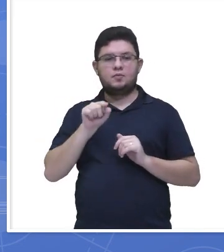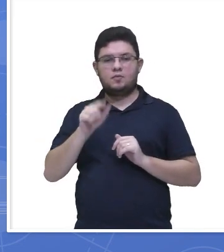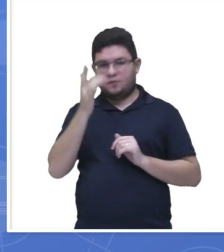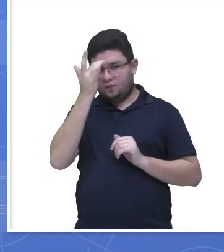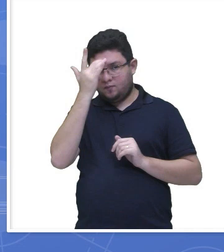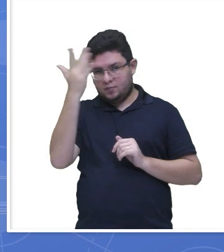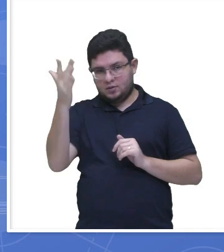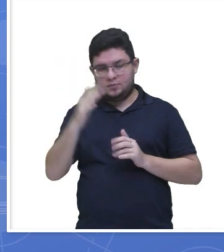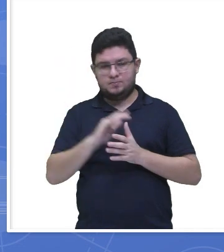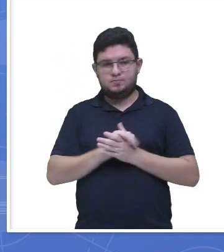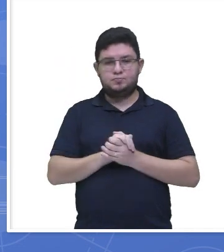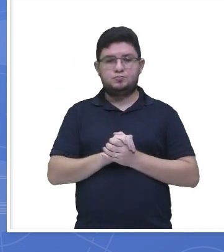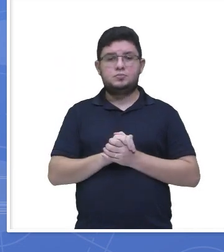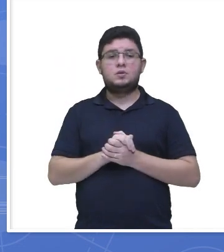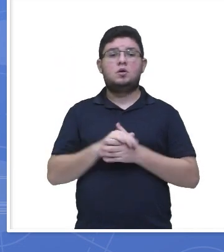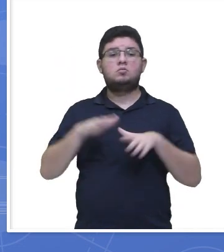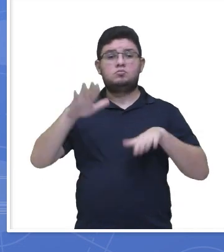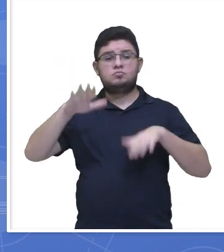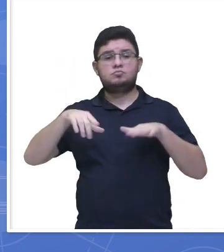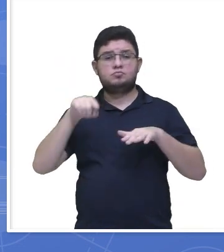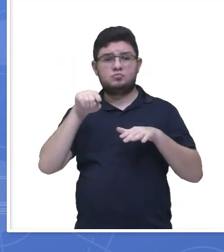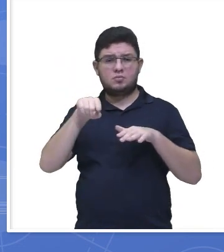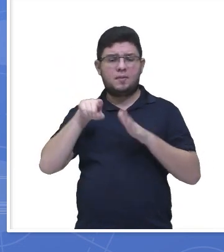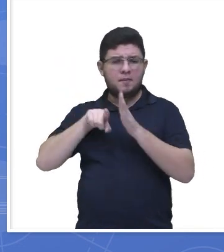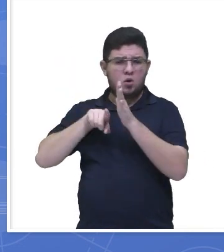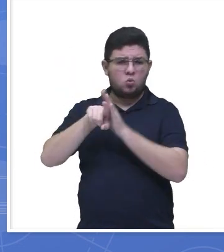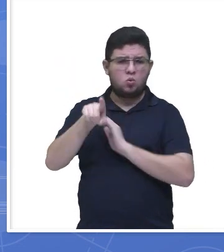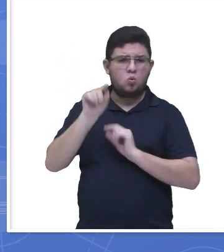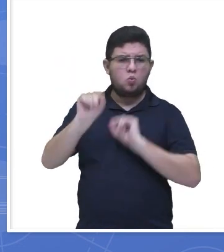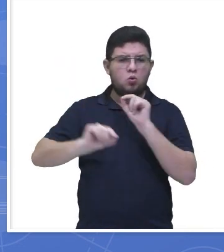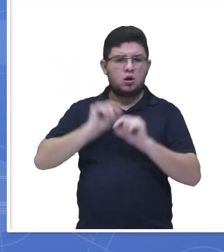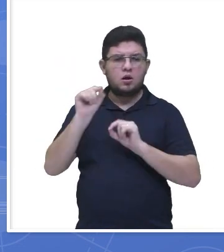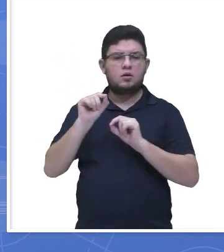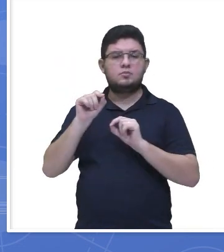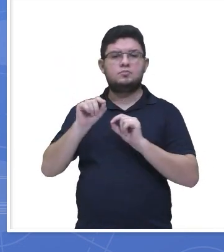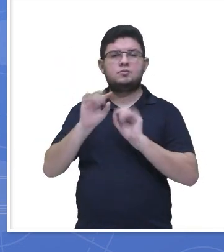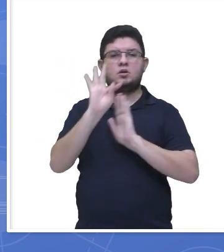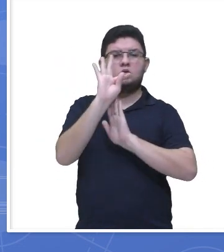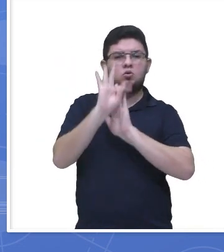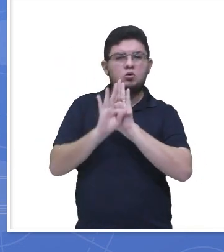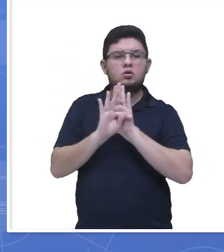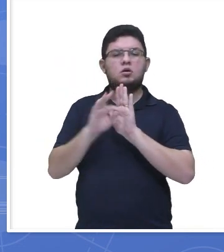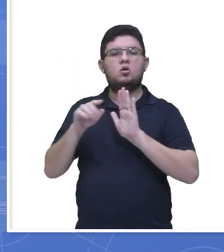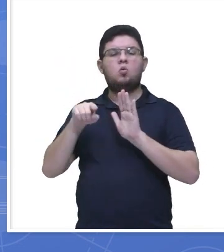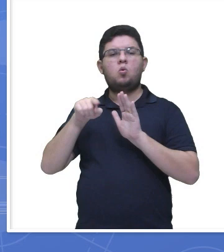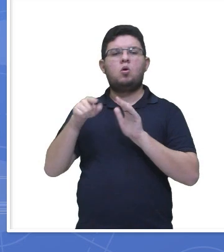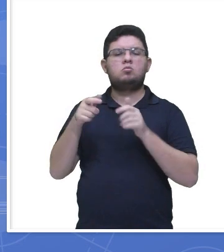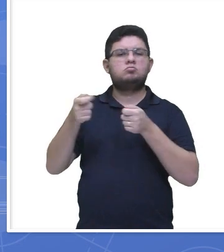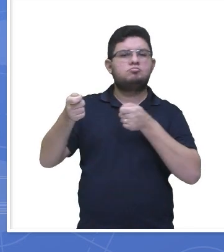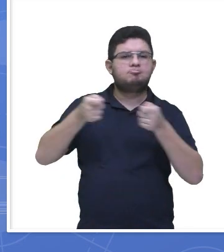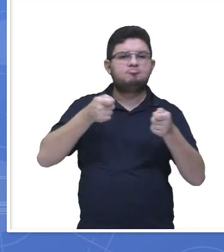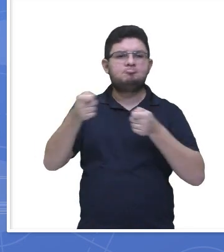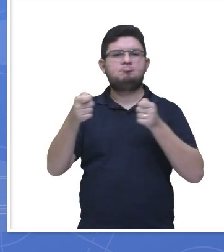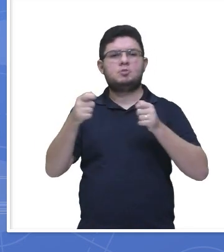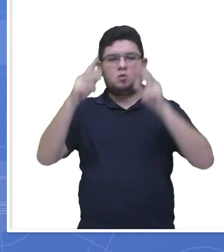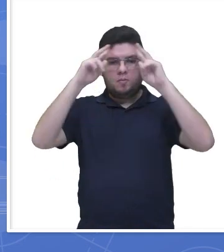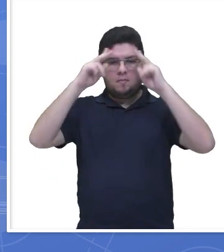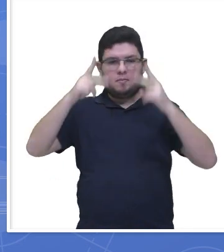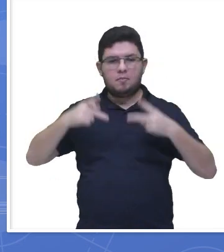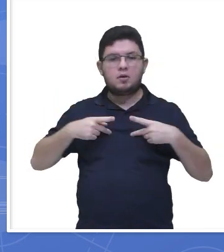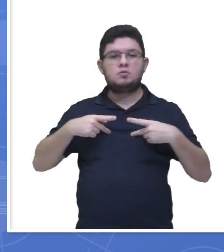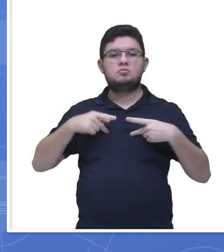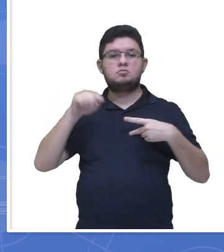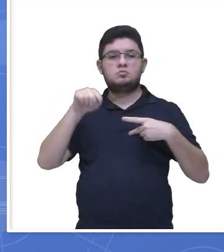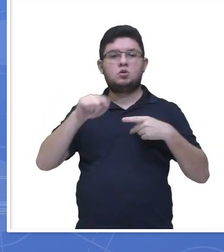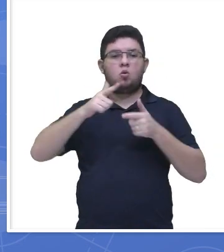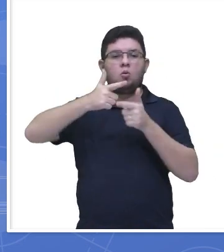com o texto, qual atividade humana é a principal responsável pelo aquecimento global? Destaque a alternativa correta. Então repare que eu vou